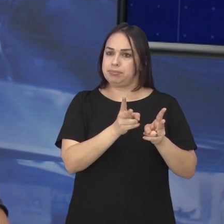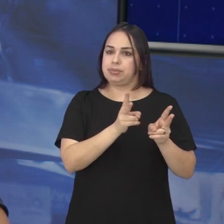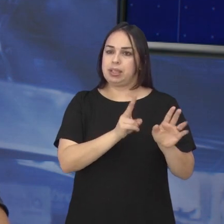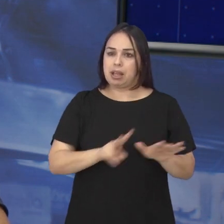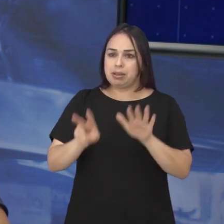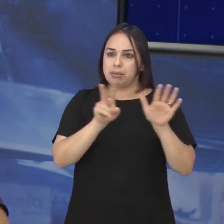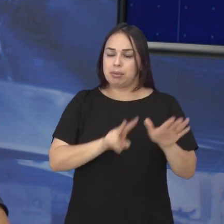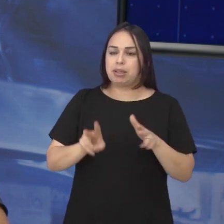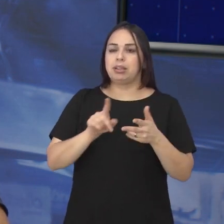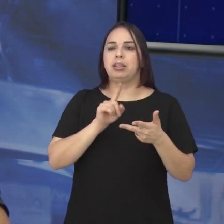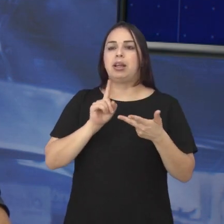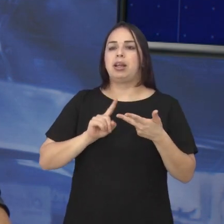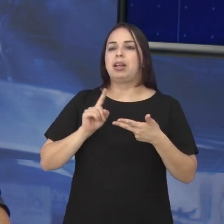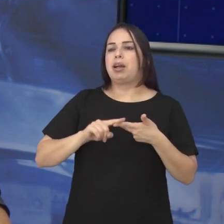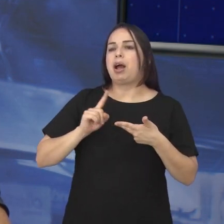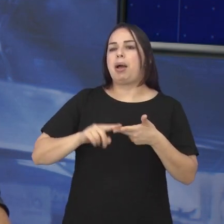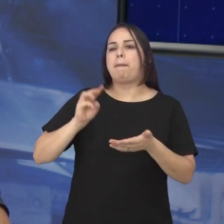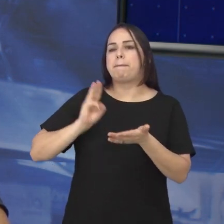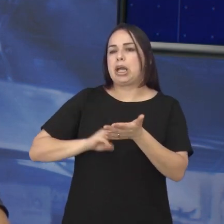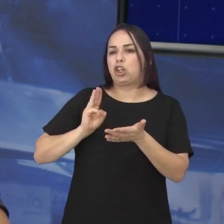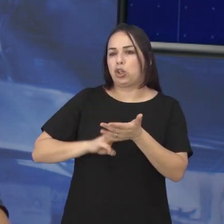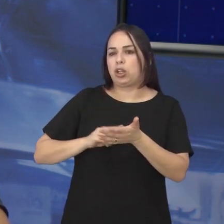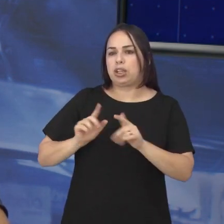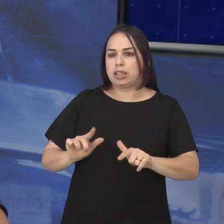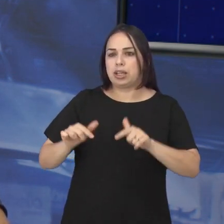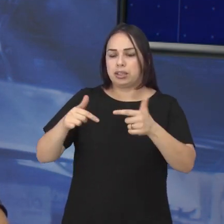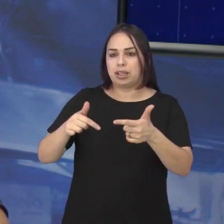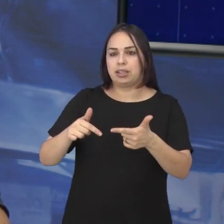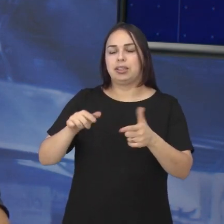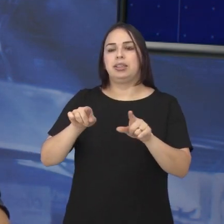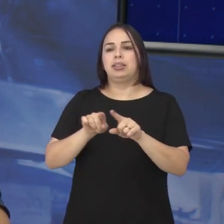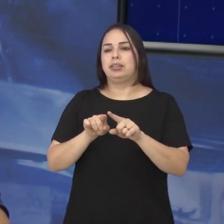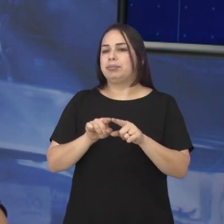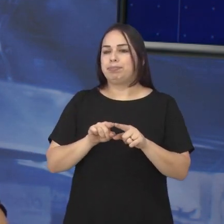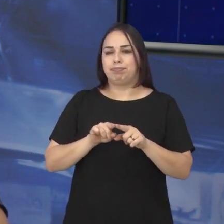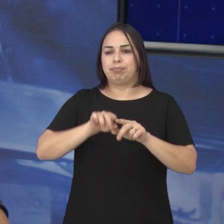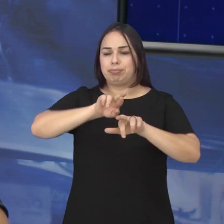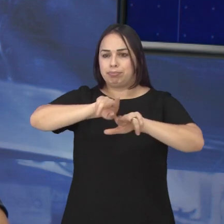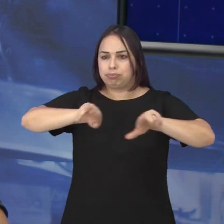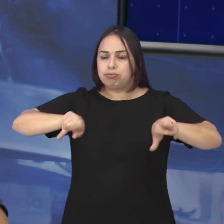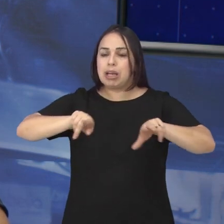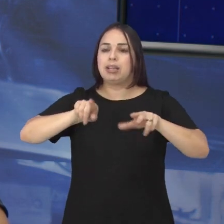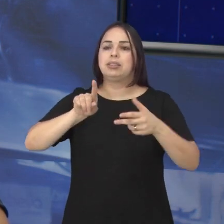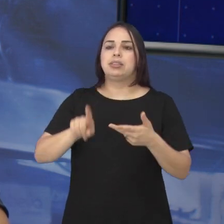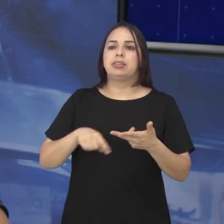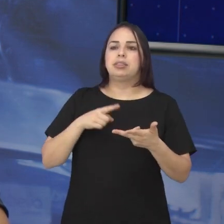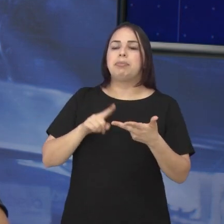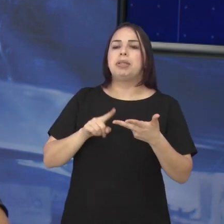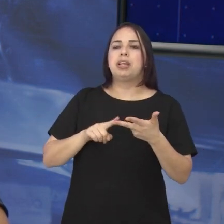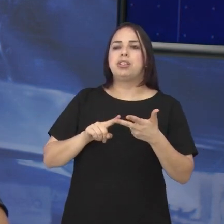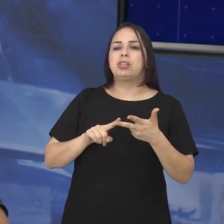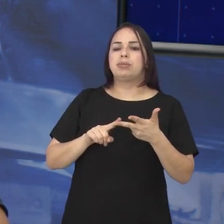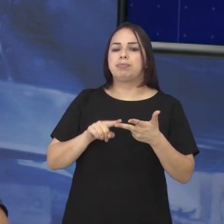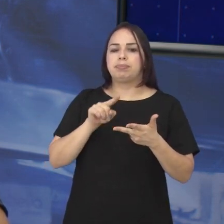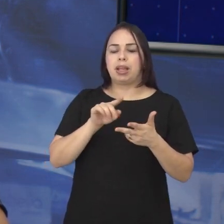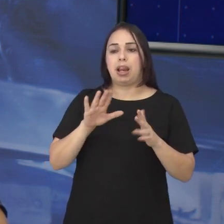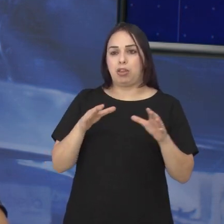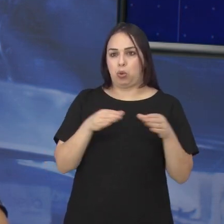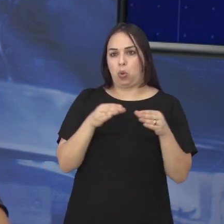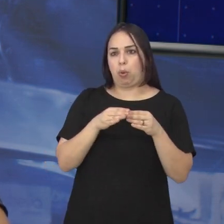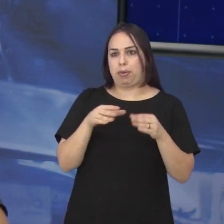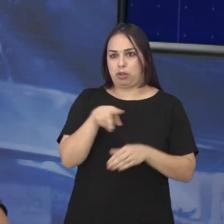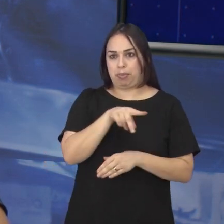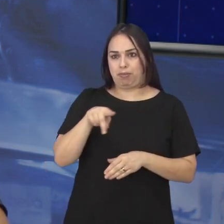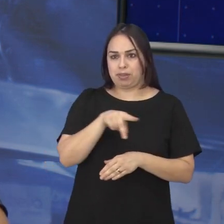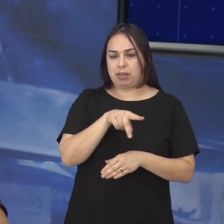periódicas relacionadas a metodologias ativas, que tem o CAD, tem o PAP. A nossa escola também, o